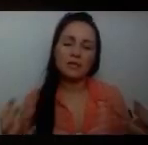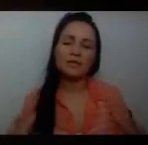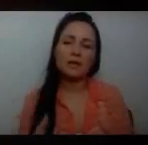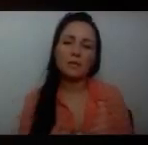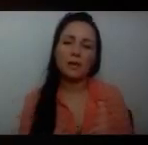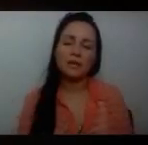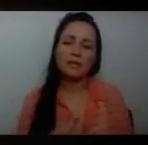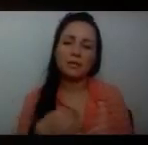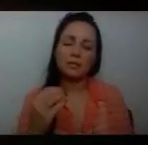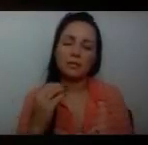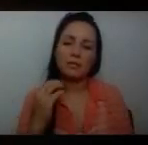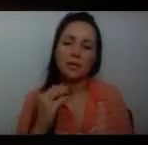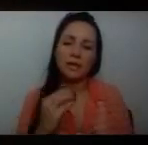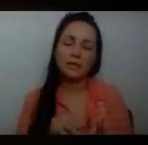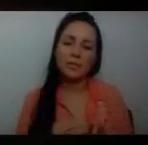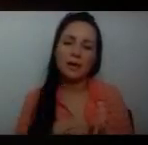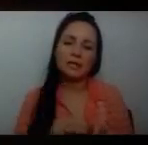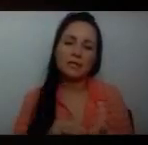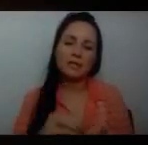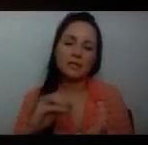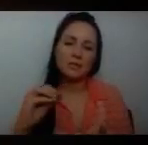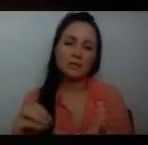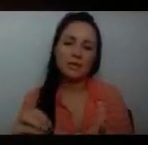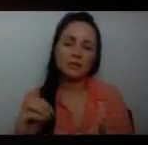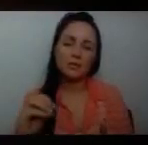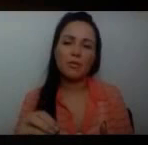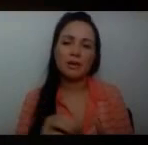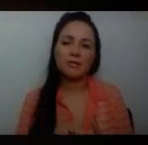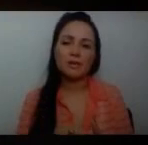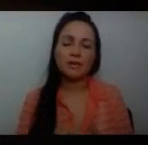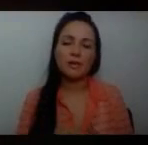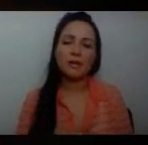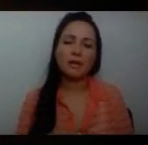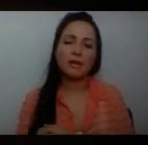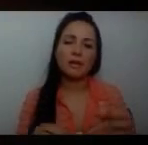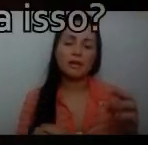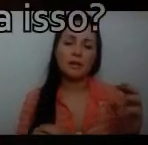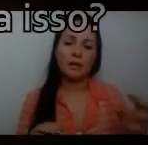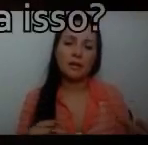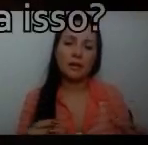assim, efetivamente, quando o cliente passa a fazer esse processo com EFT